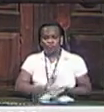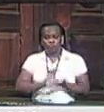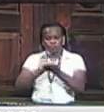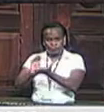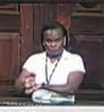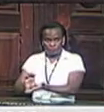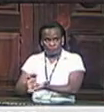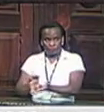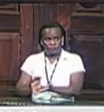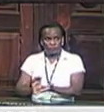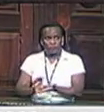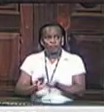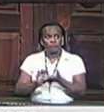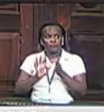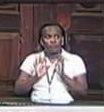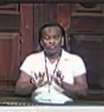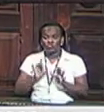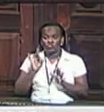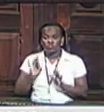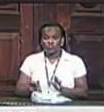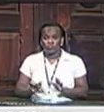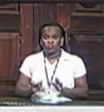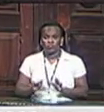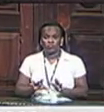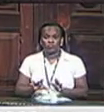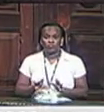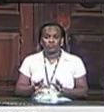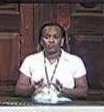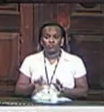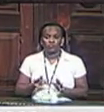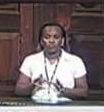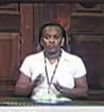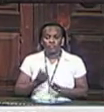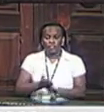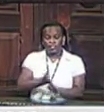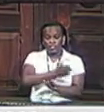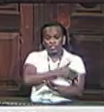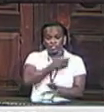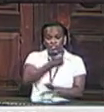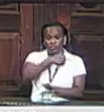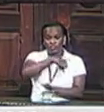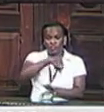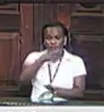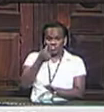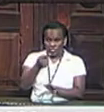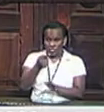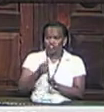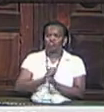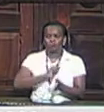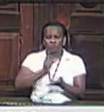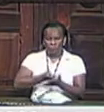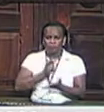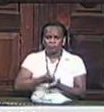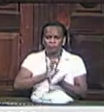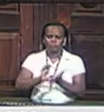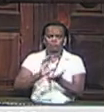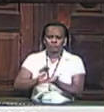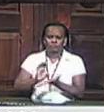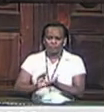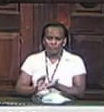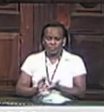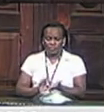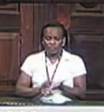destinados. Somente os anteriores a 97 foram destinados, deixando só